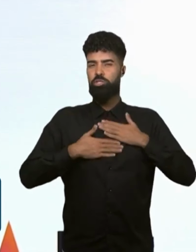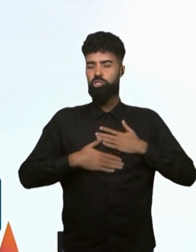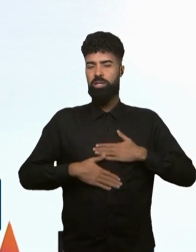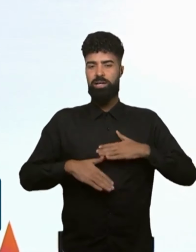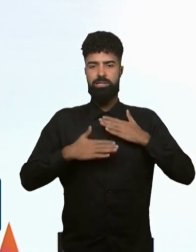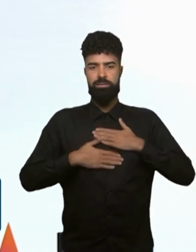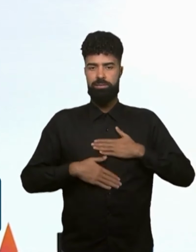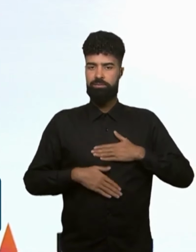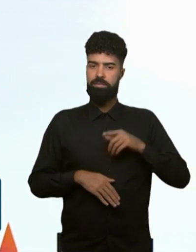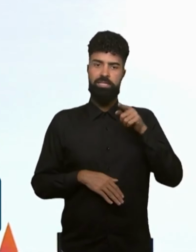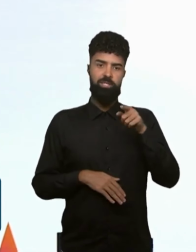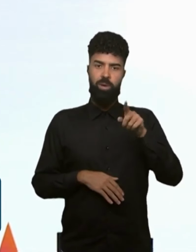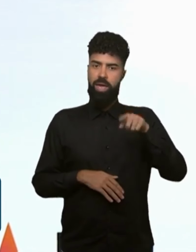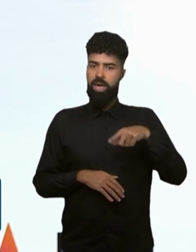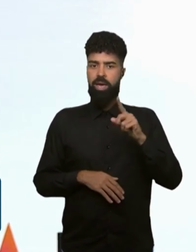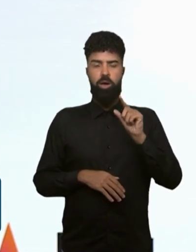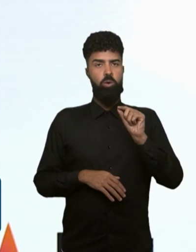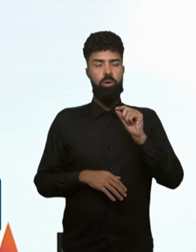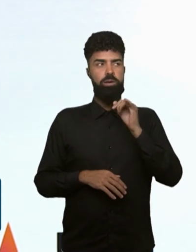é...